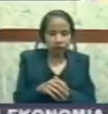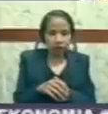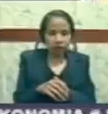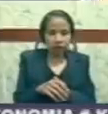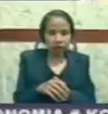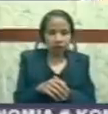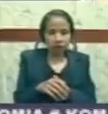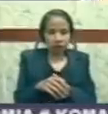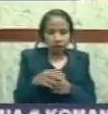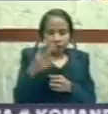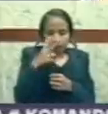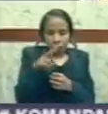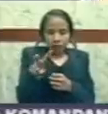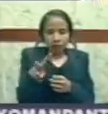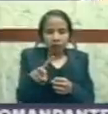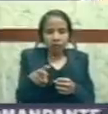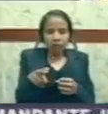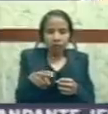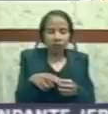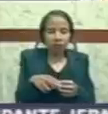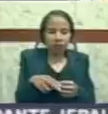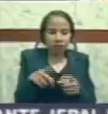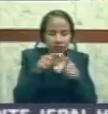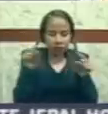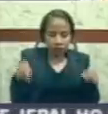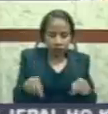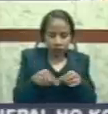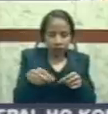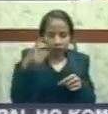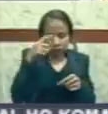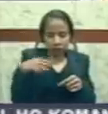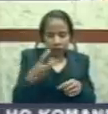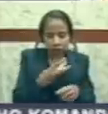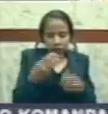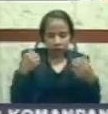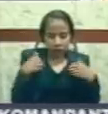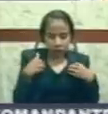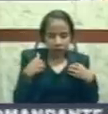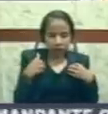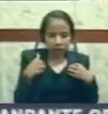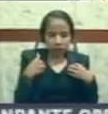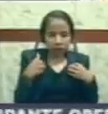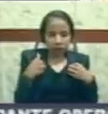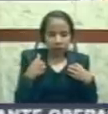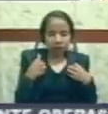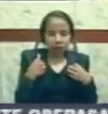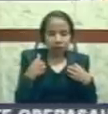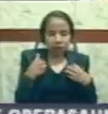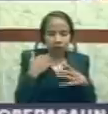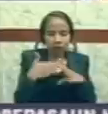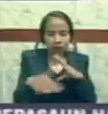E justifica necessidade de tabela e dané, tamba ita e a fase de transição da orçamentação